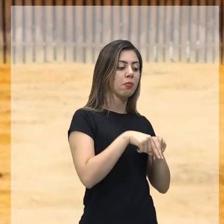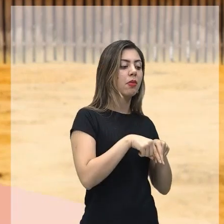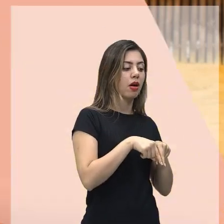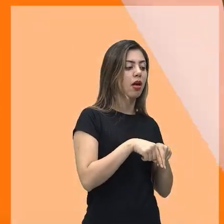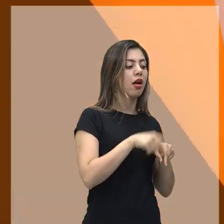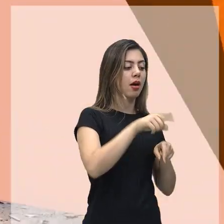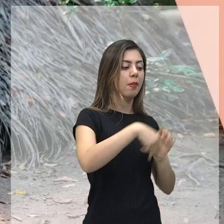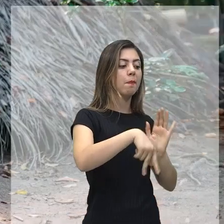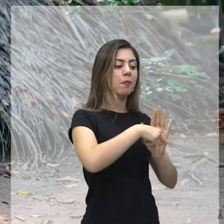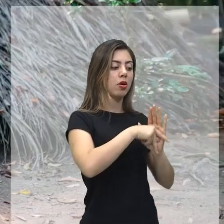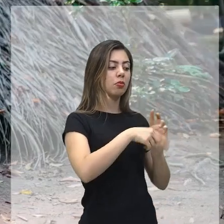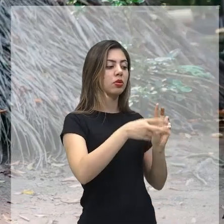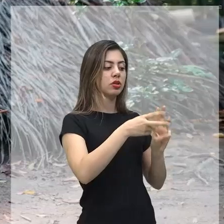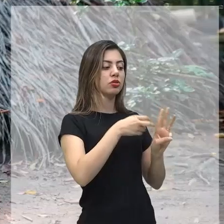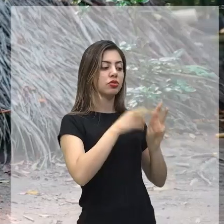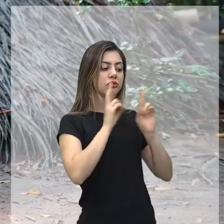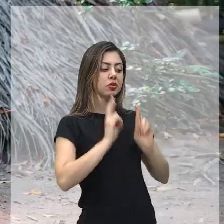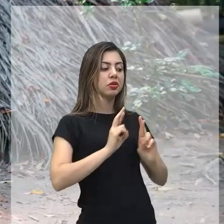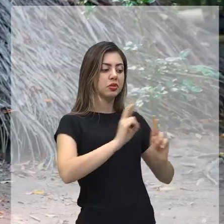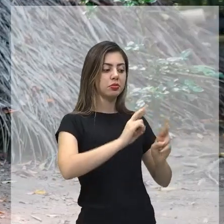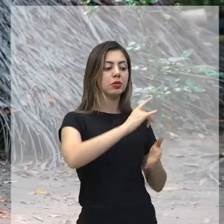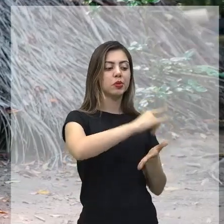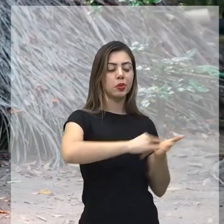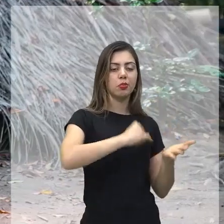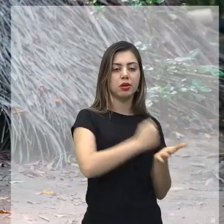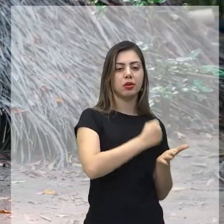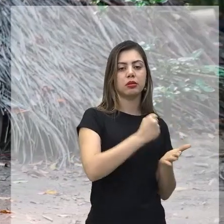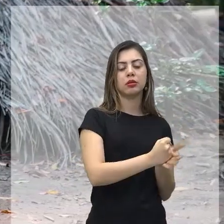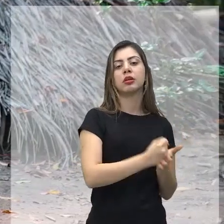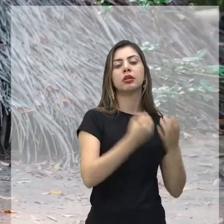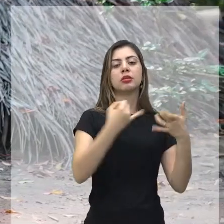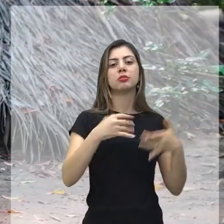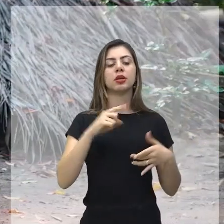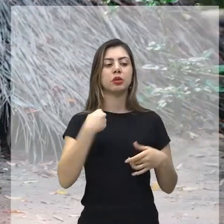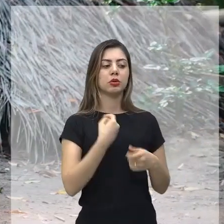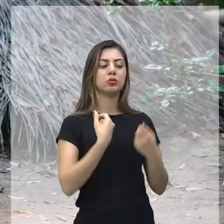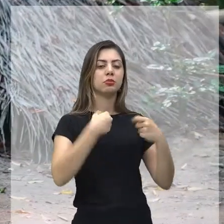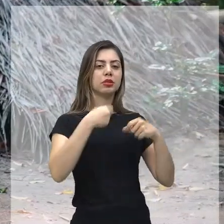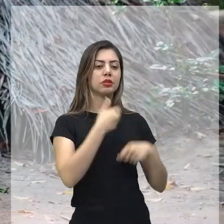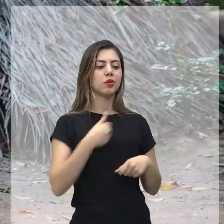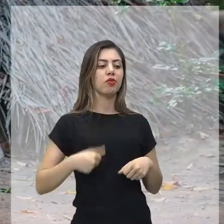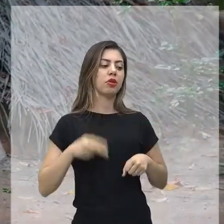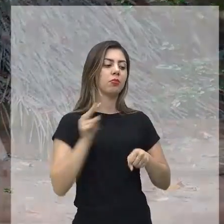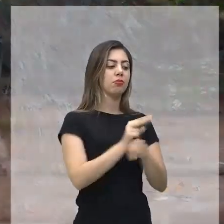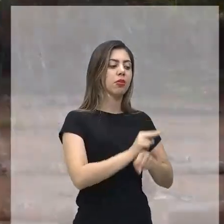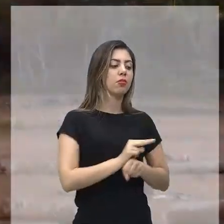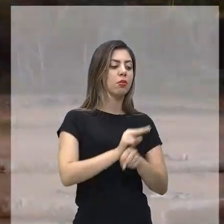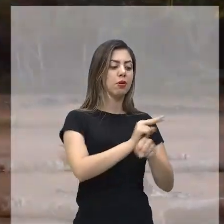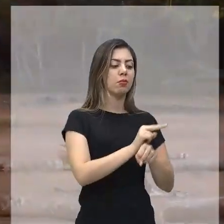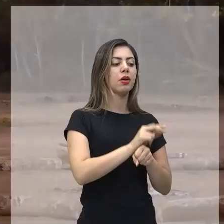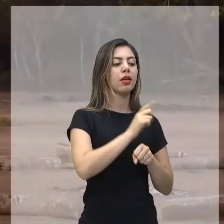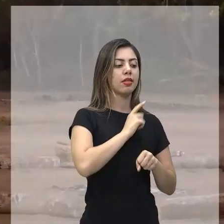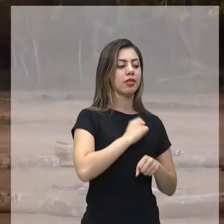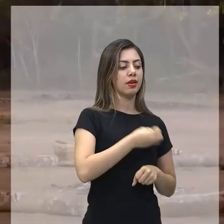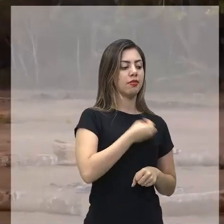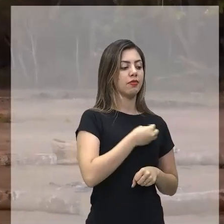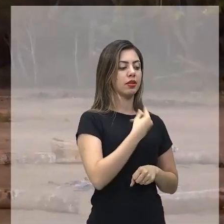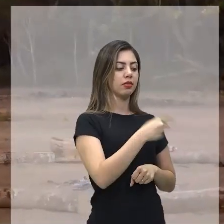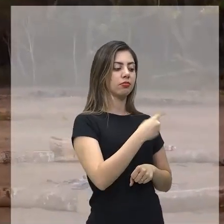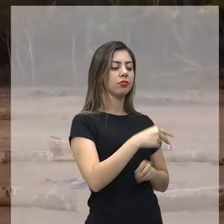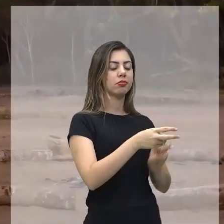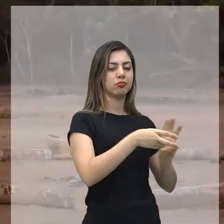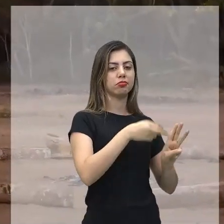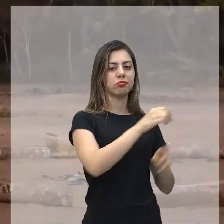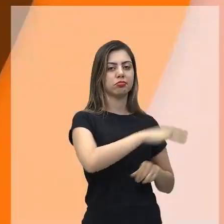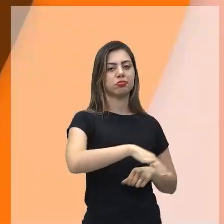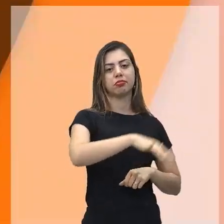terras indígenas, que é o quê? A proteção daquele espaço na qual os povos indígenas